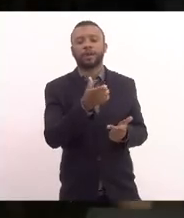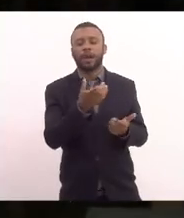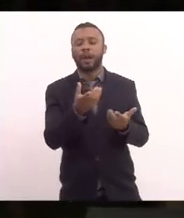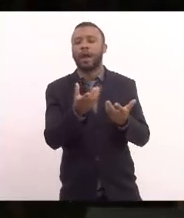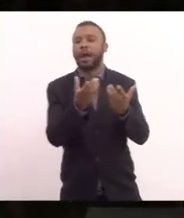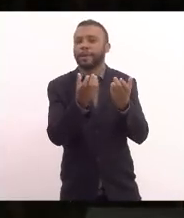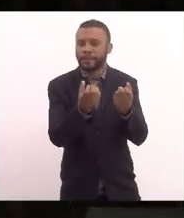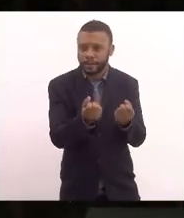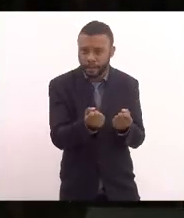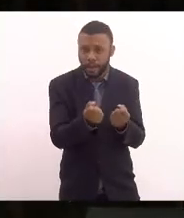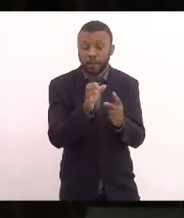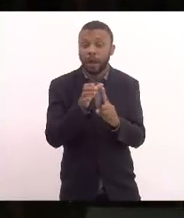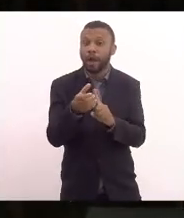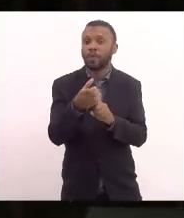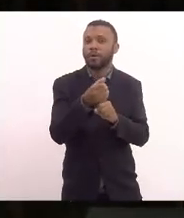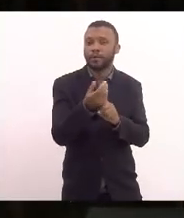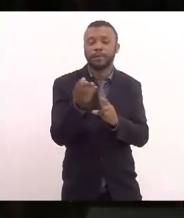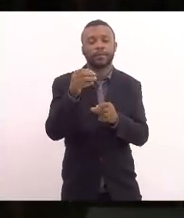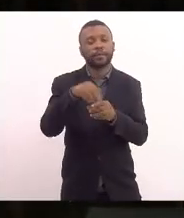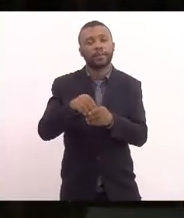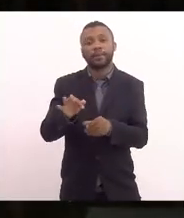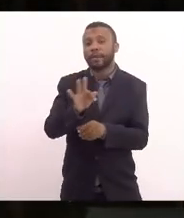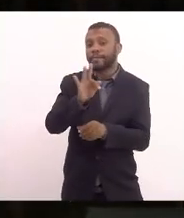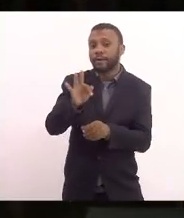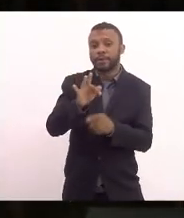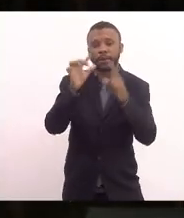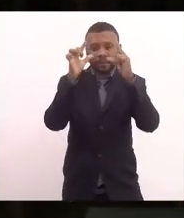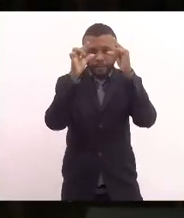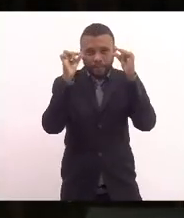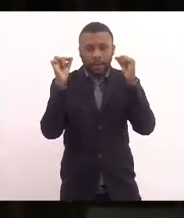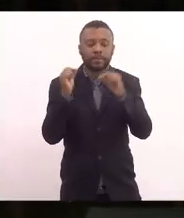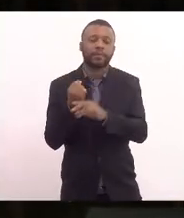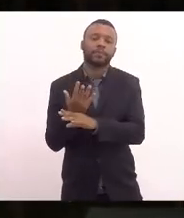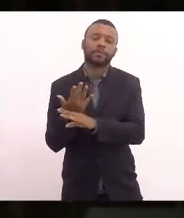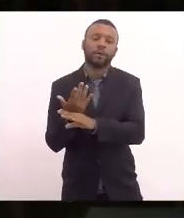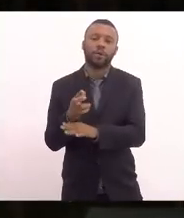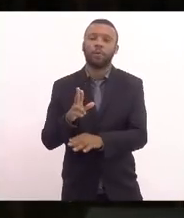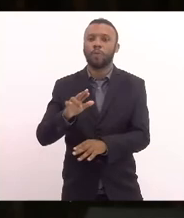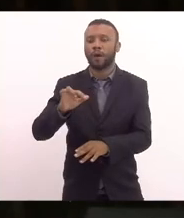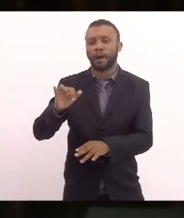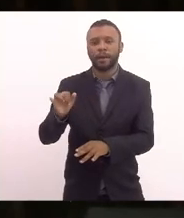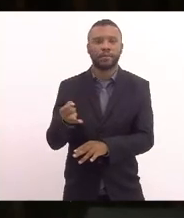acolhida na Faculdade de Enfermagem da UERJ, onde eu pude